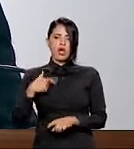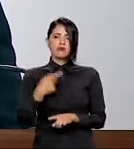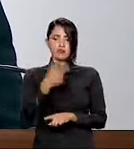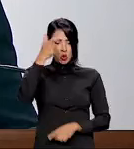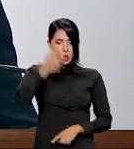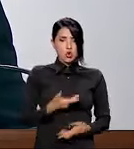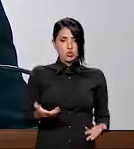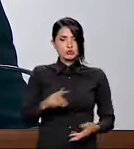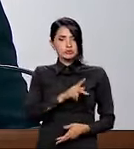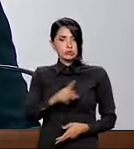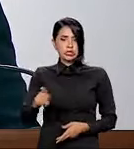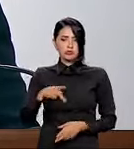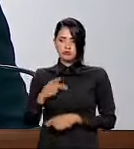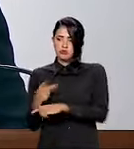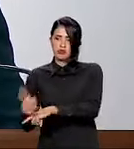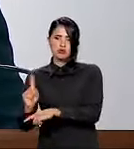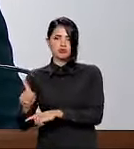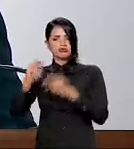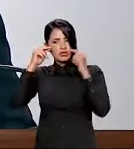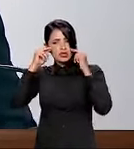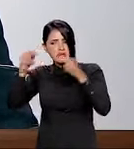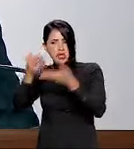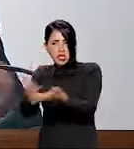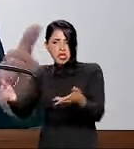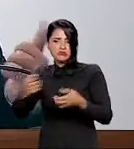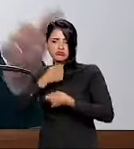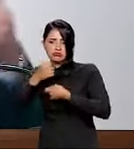vou procurar. Eu quero respeitá-los como